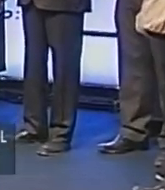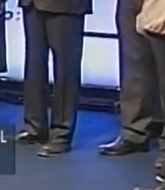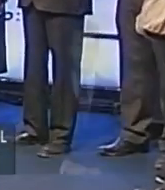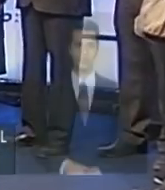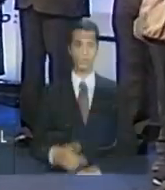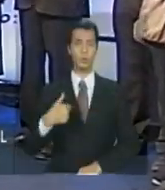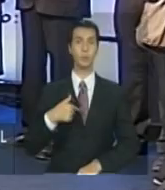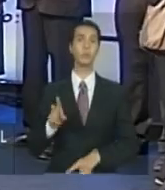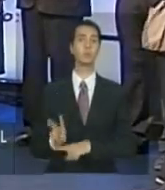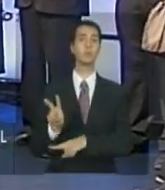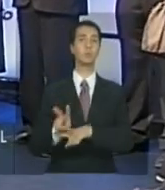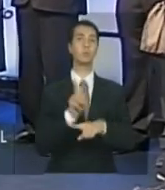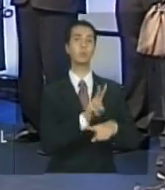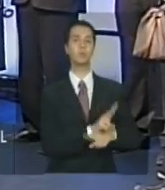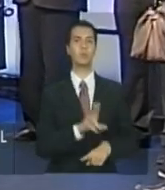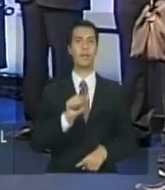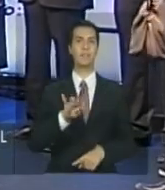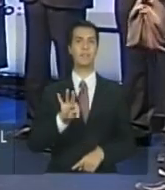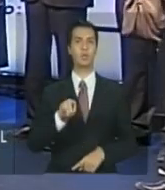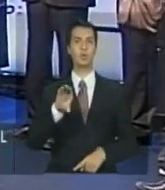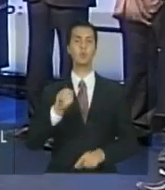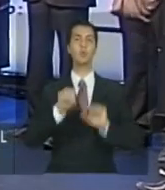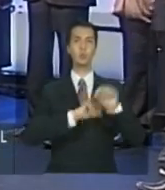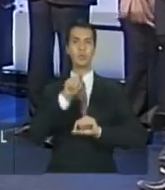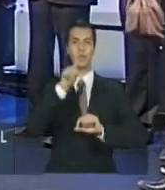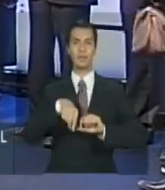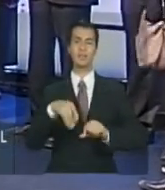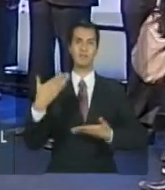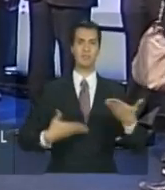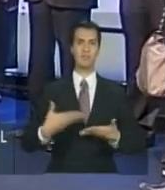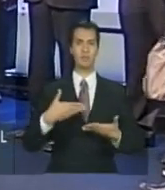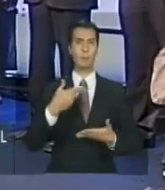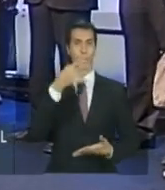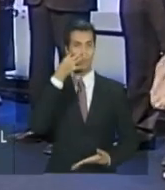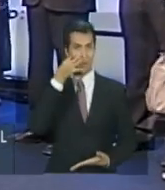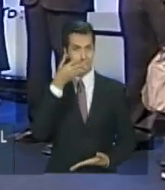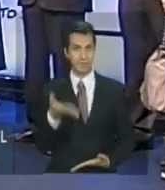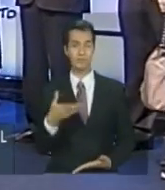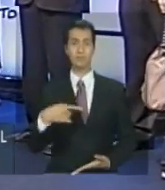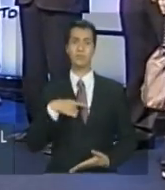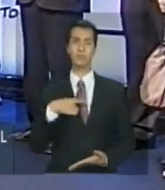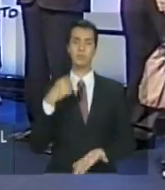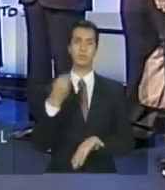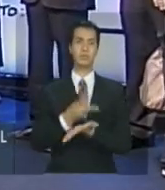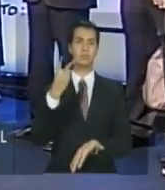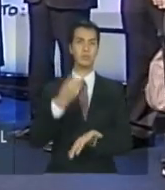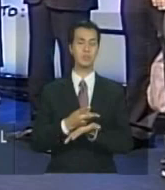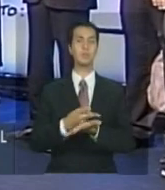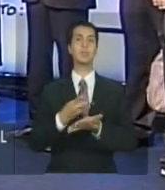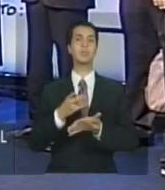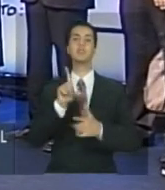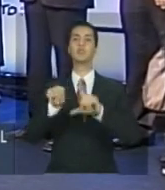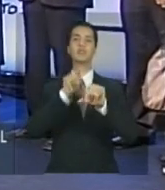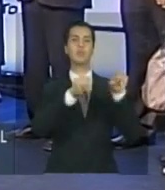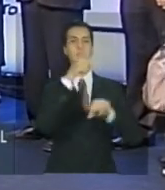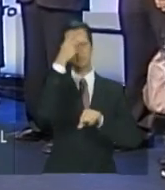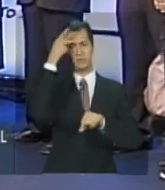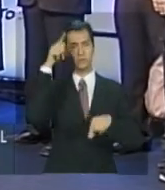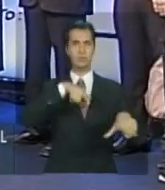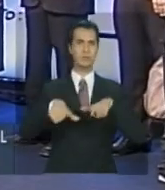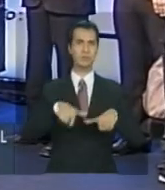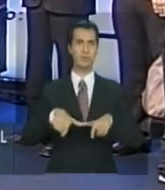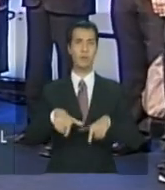Eu cuido de um segmento da Atento chamado Serviços Presenciais, eu faço seleção para 21 estados do Brasil. Então,